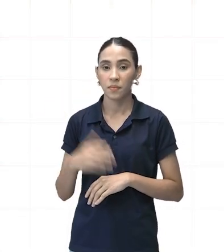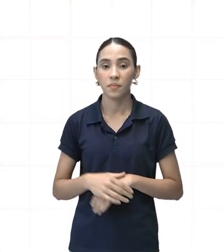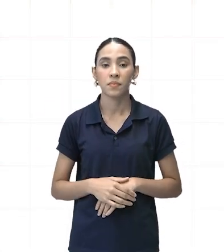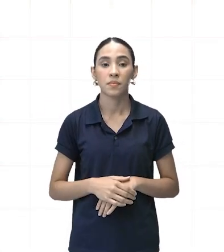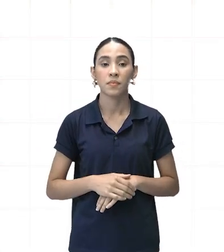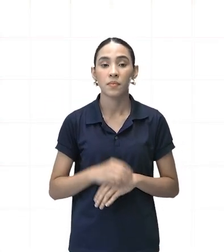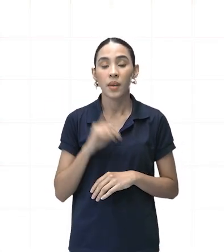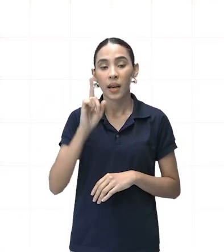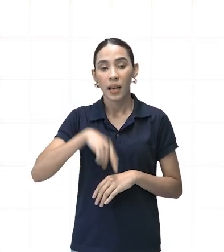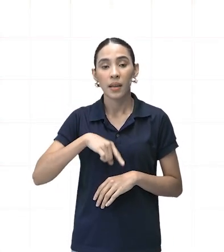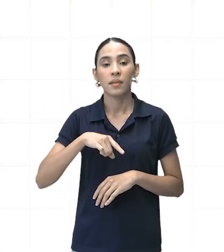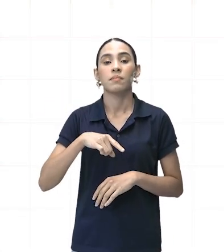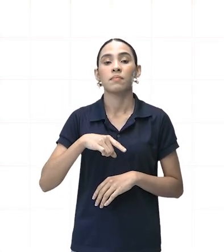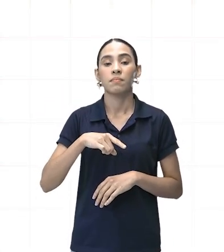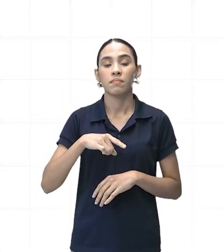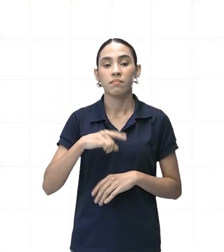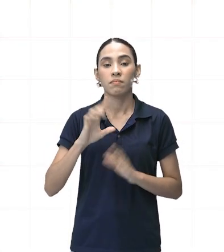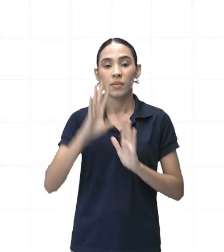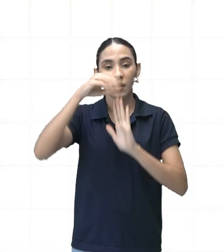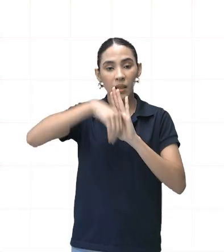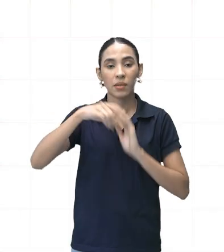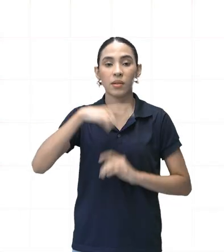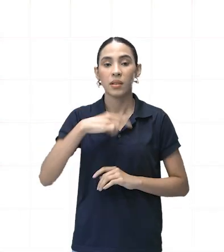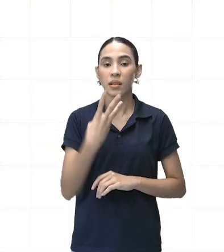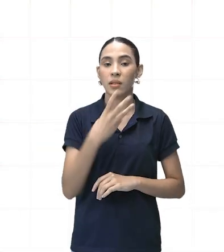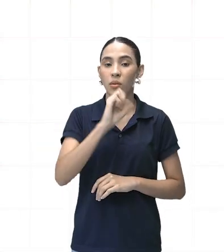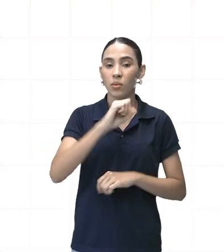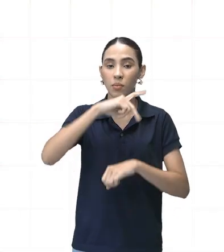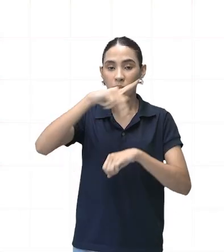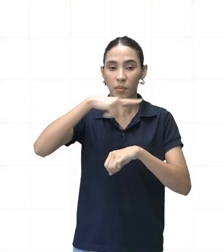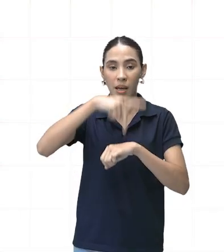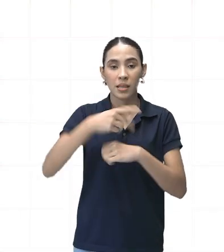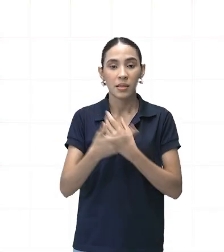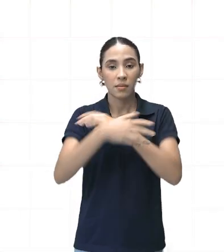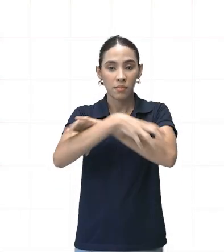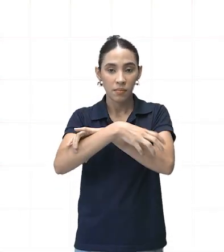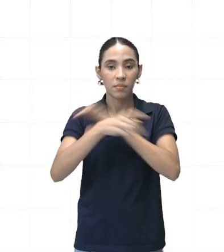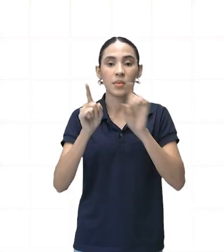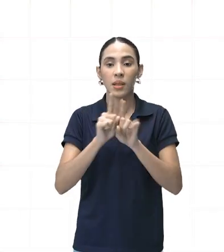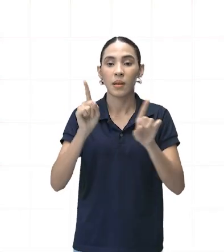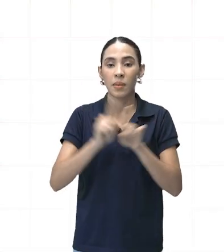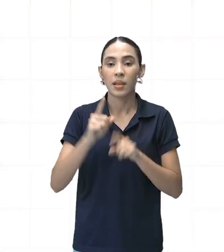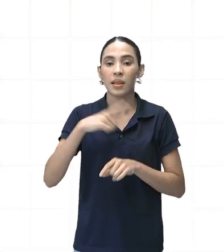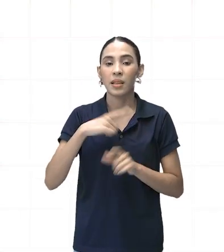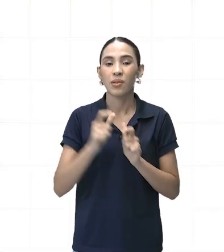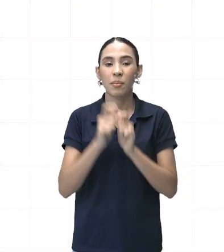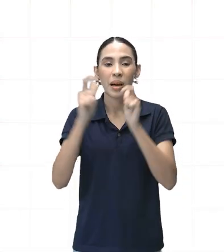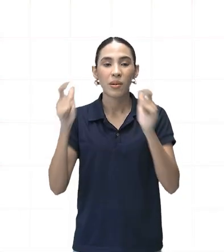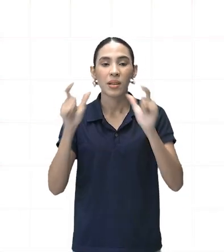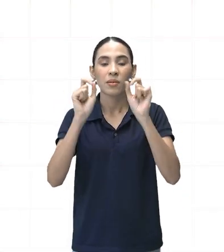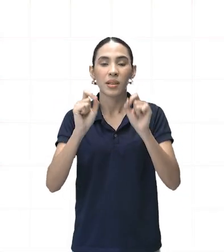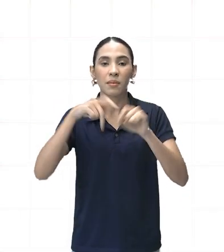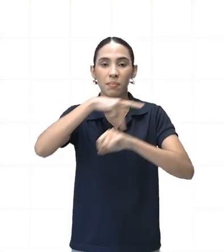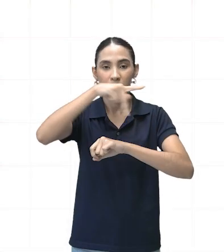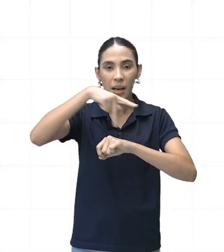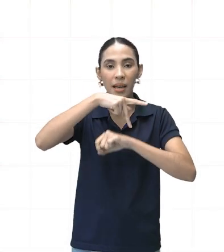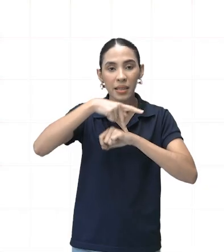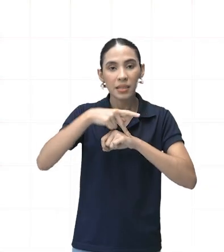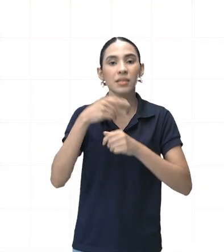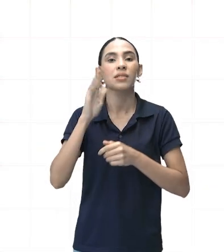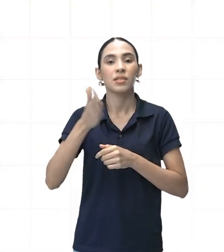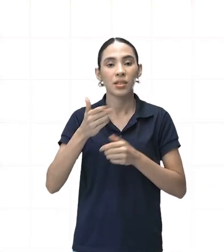1961. Vai ser composta por 38 países membros, né, sendo aí a maioria